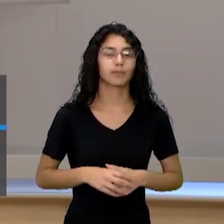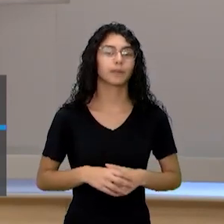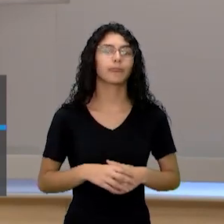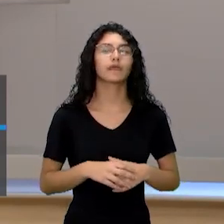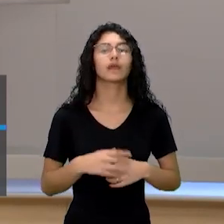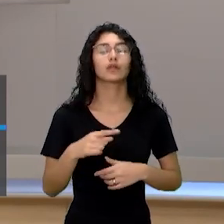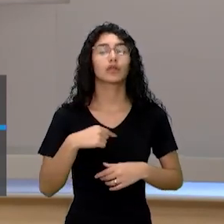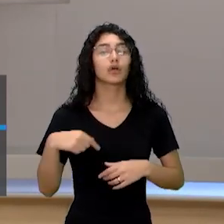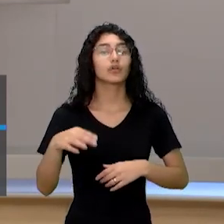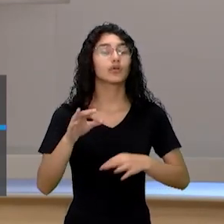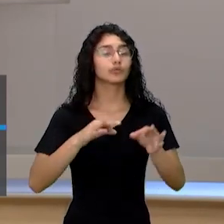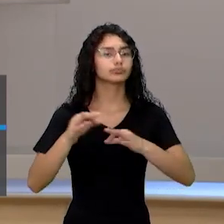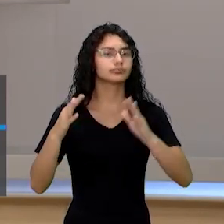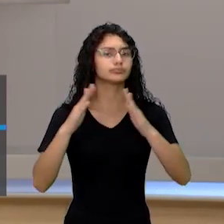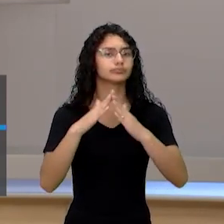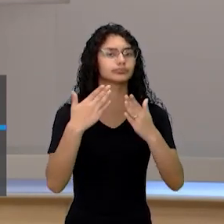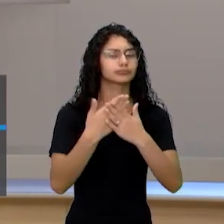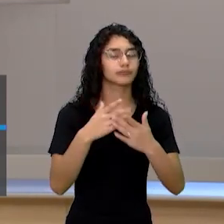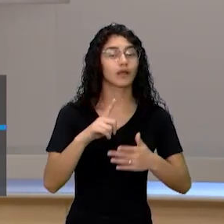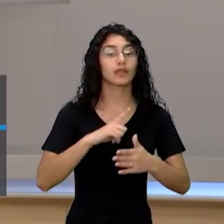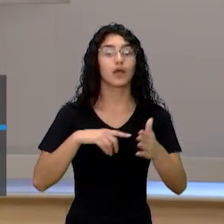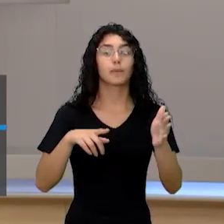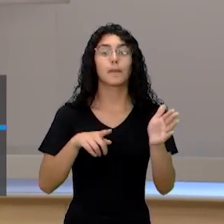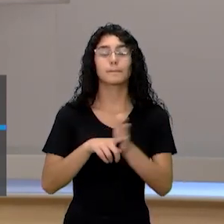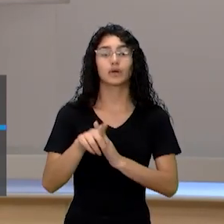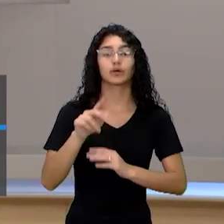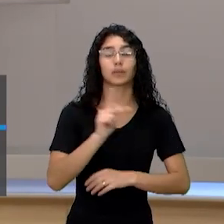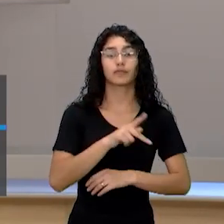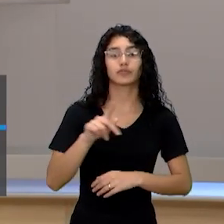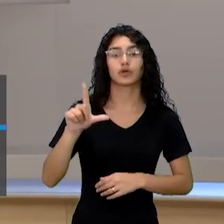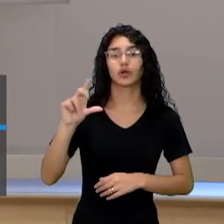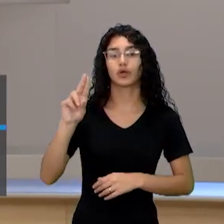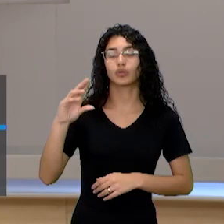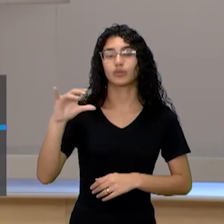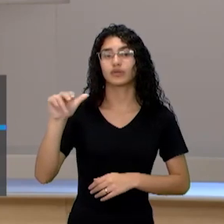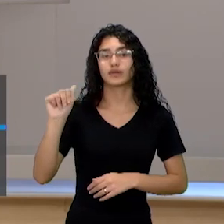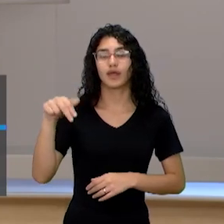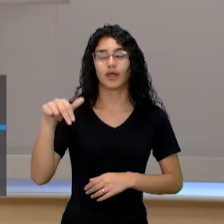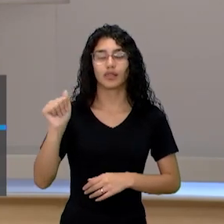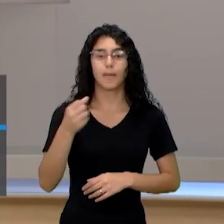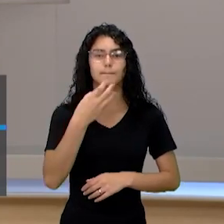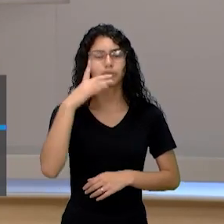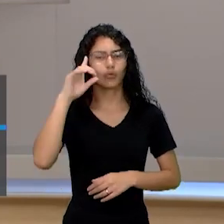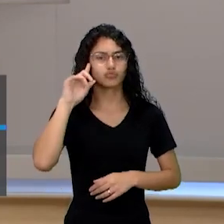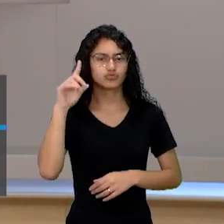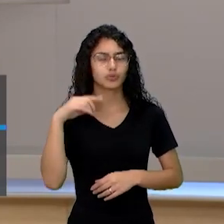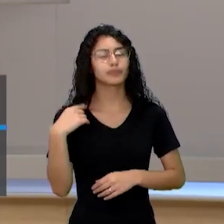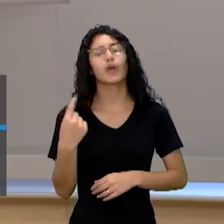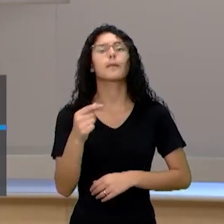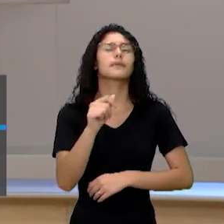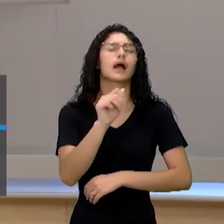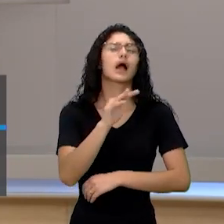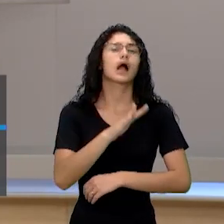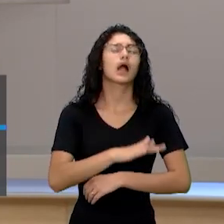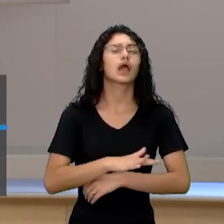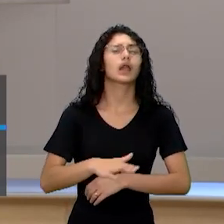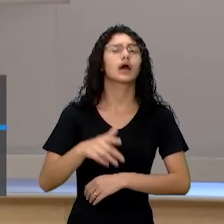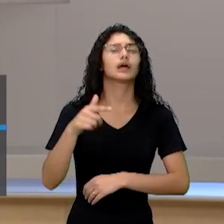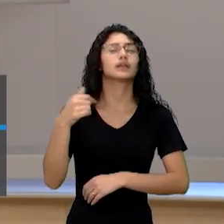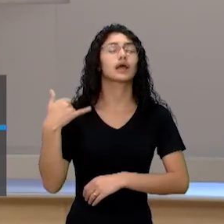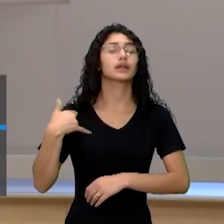gente organiza na escola. Tem uma pergunta aqui da Proluciana Sop, ela fala: bom dia, uma criança aos 7 anos pode